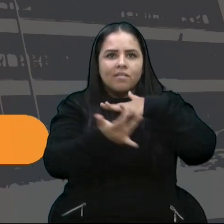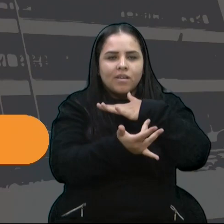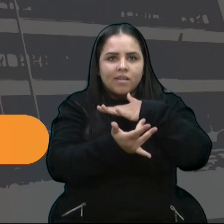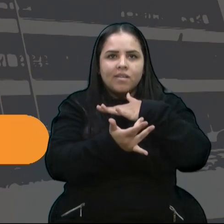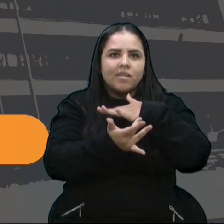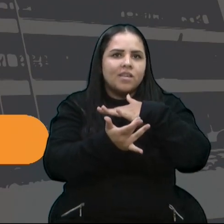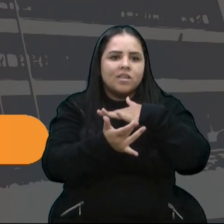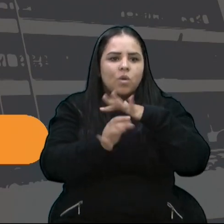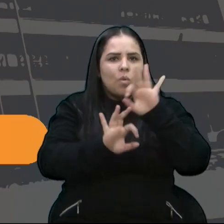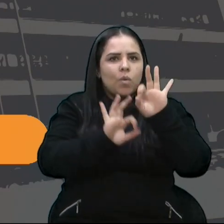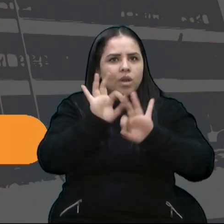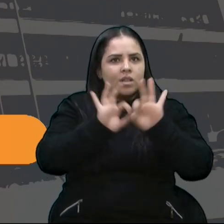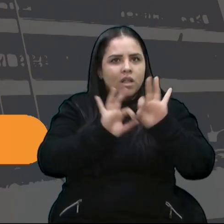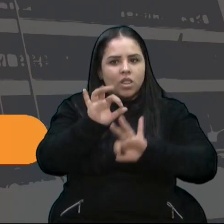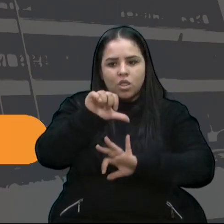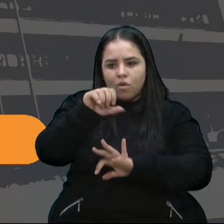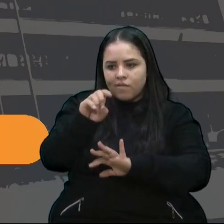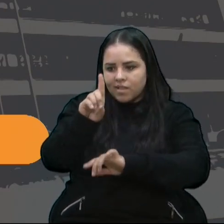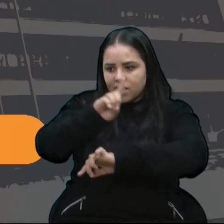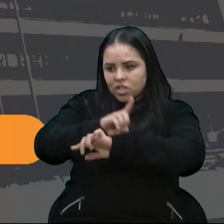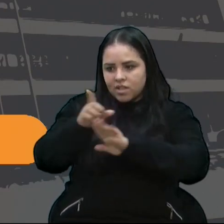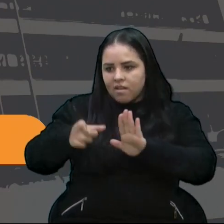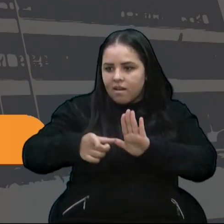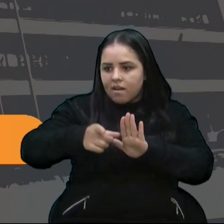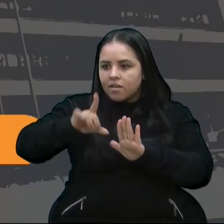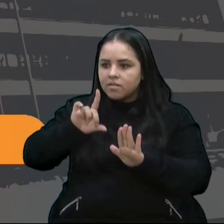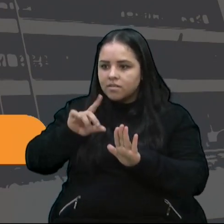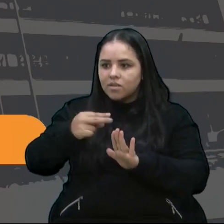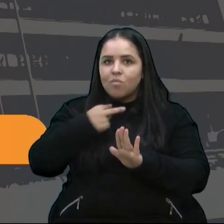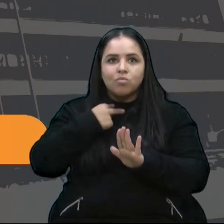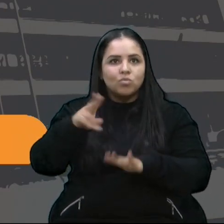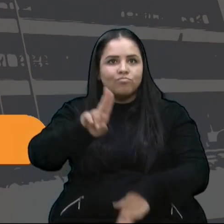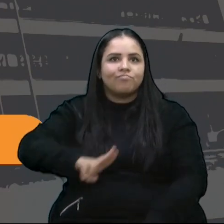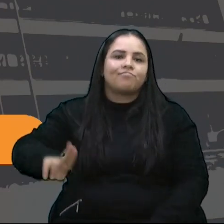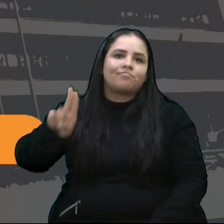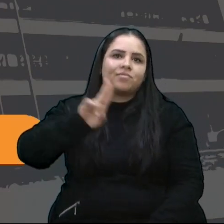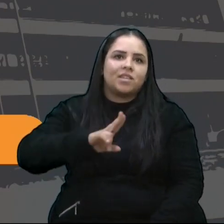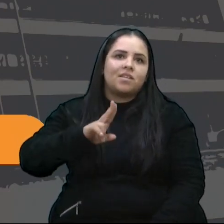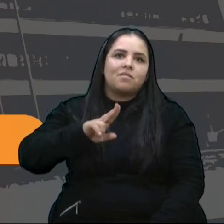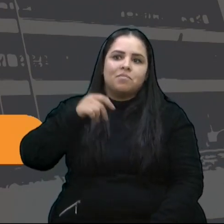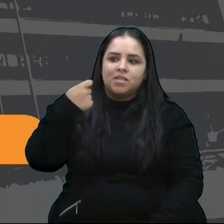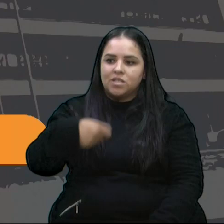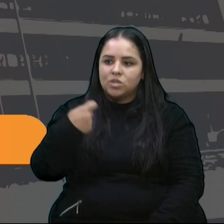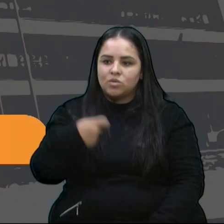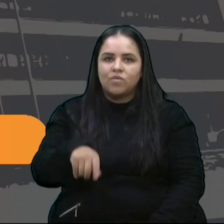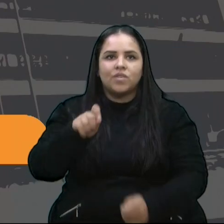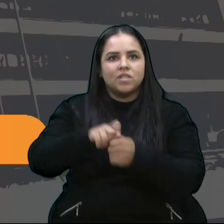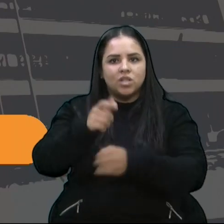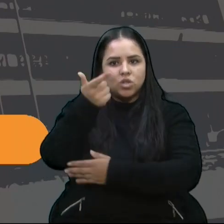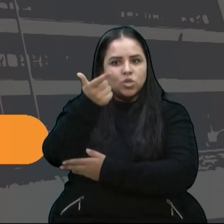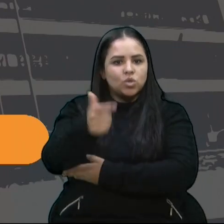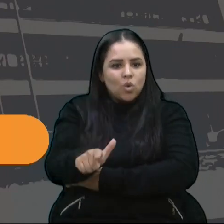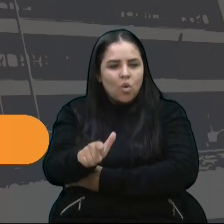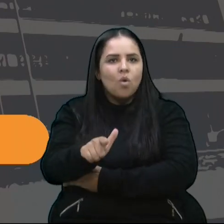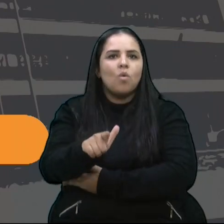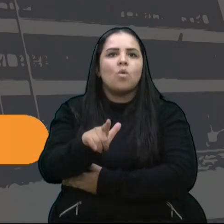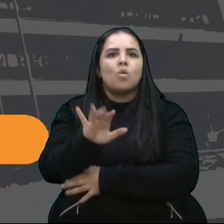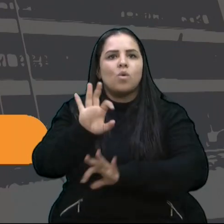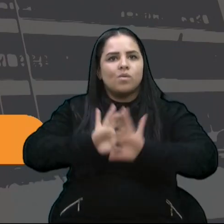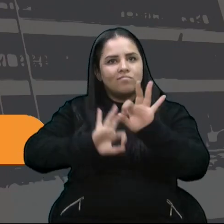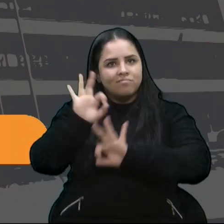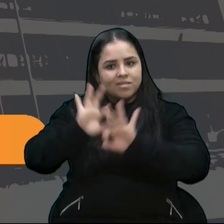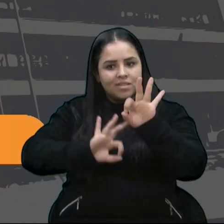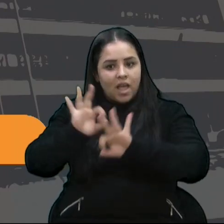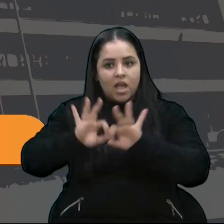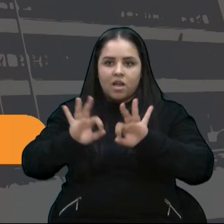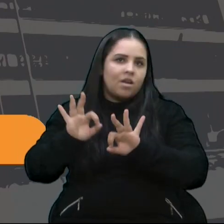sendo programado há 90 dias e a gente não pôde utilizar e teve que fazer novas conversações com os nossos